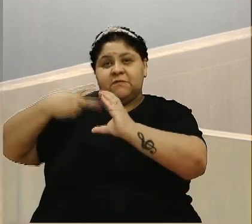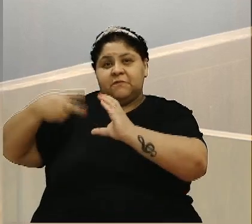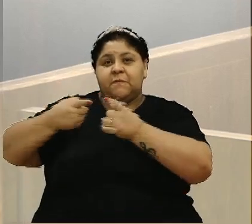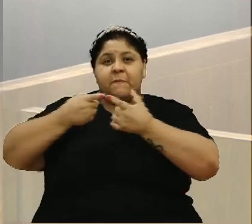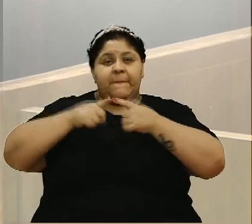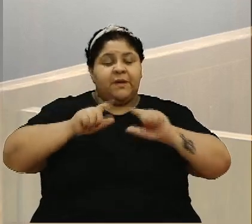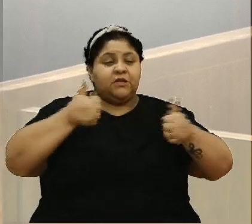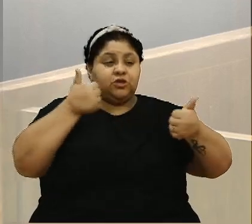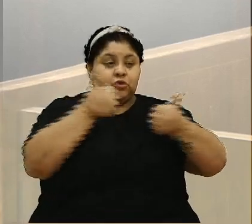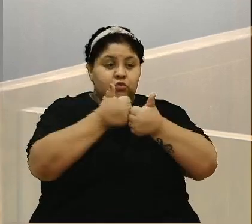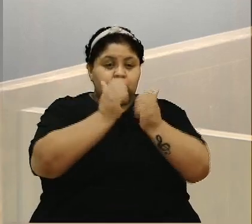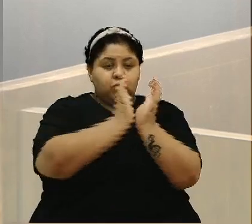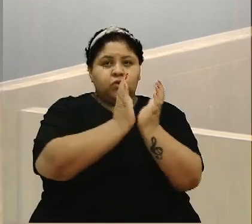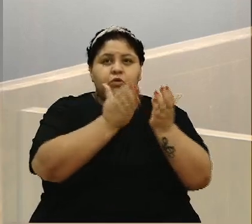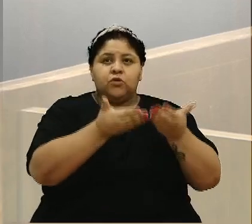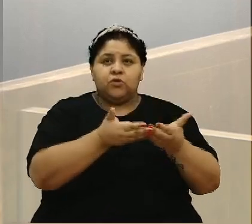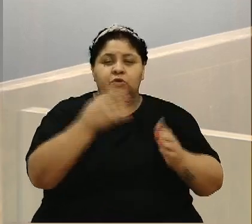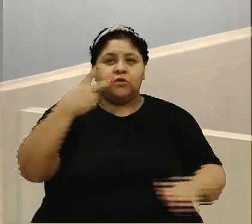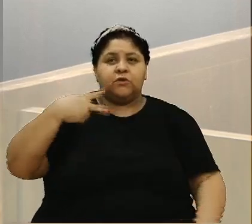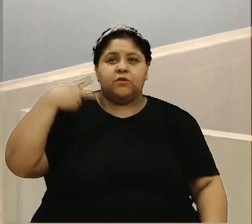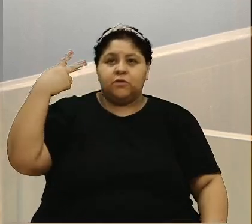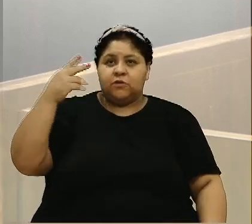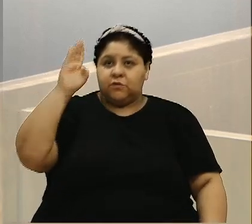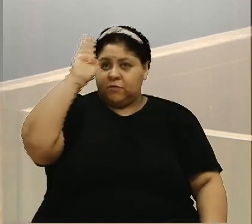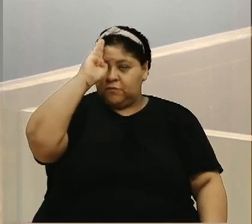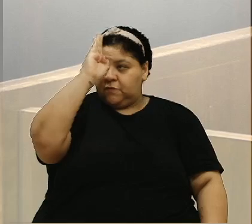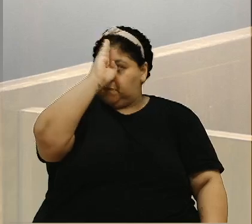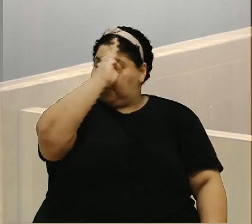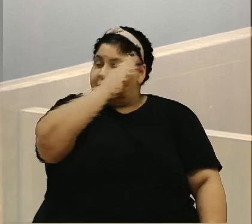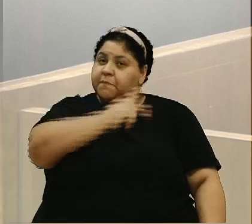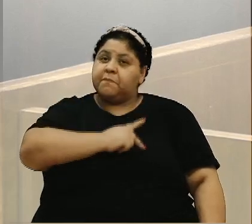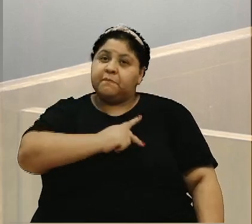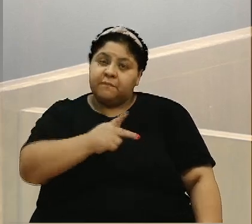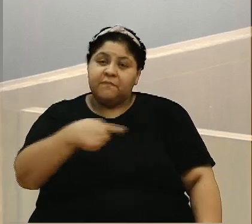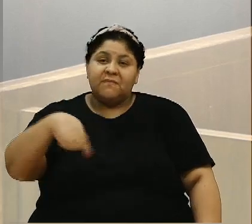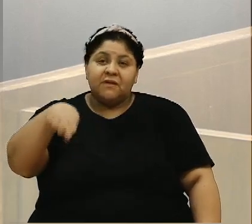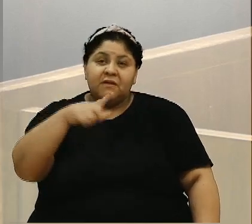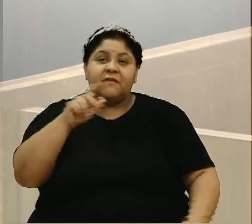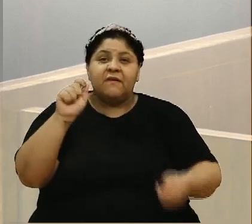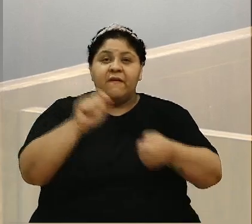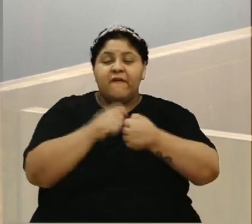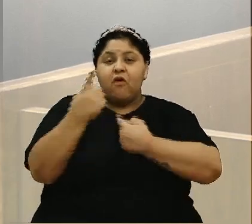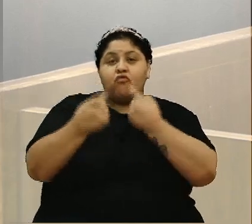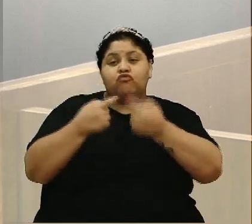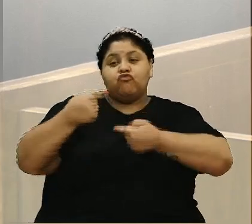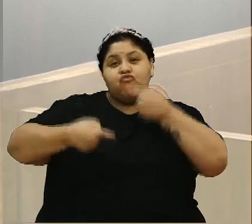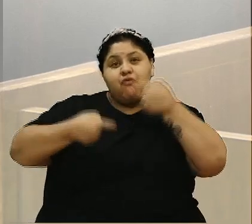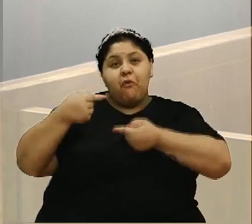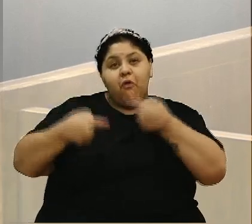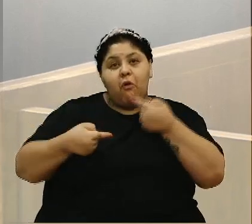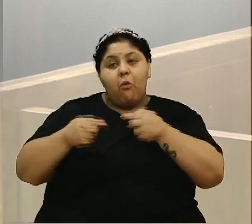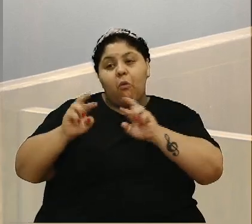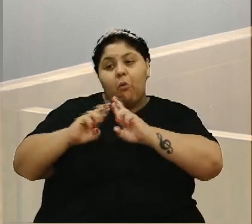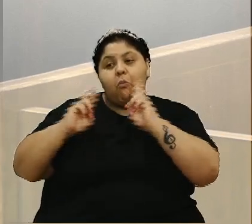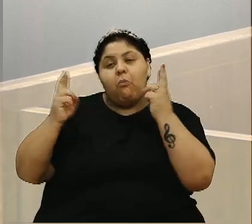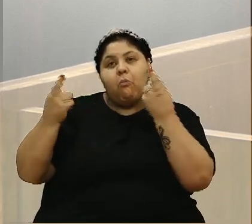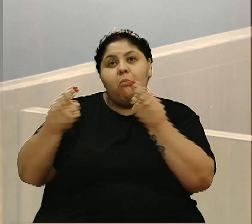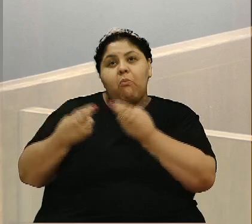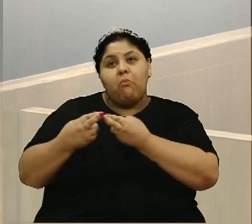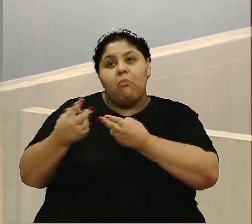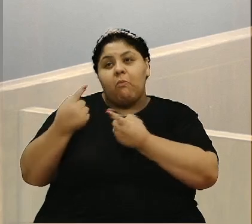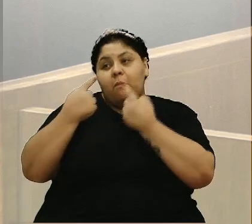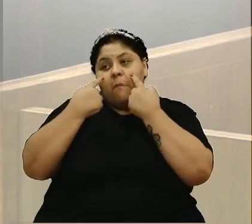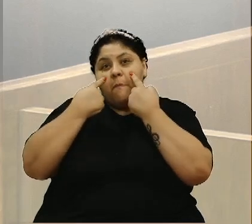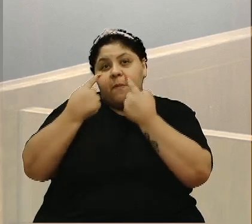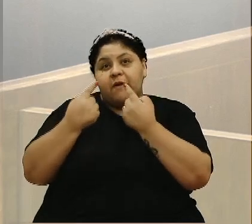está junto com a comissão, o vereador Bressan é o presidente, que a gente faça algum debate, faça alguma reunião para